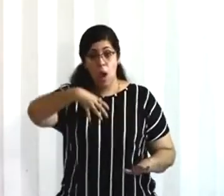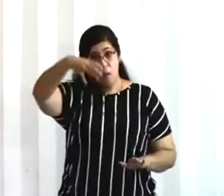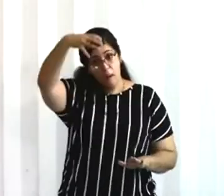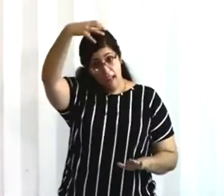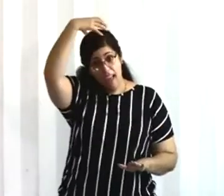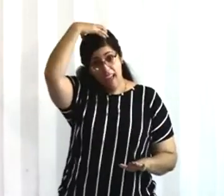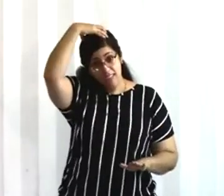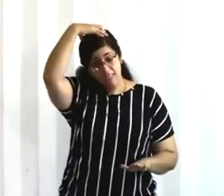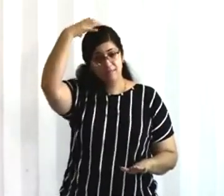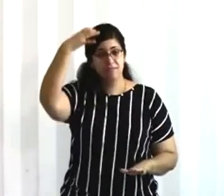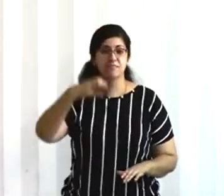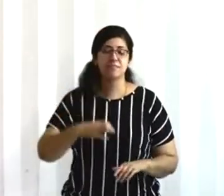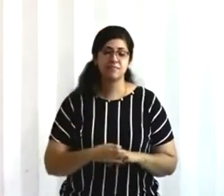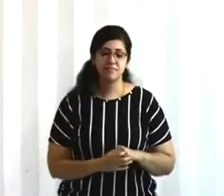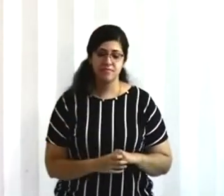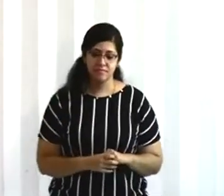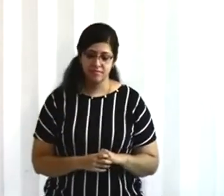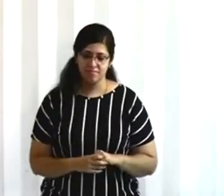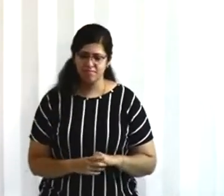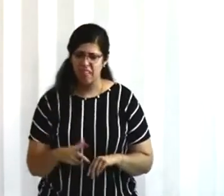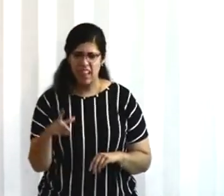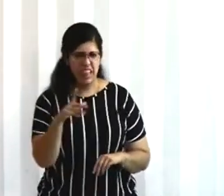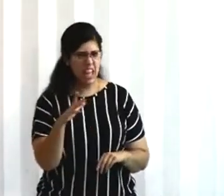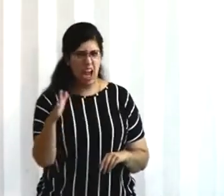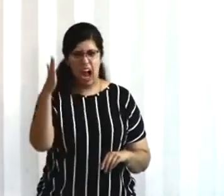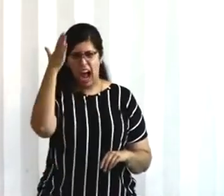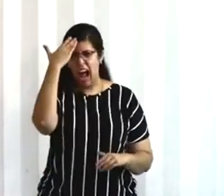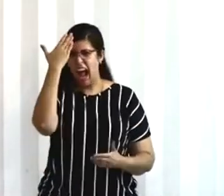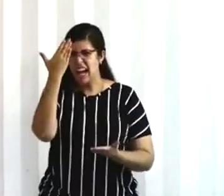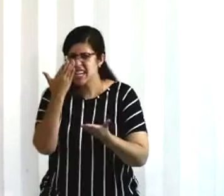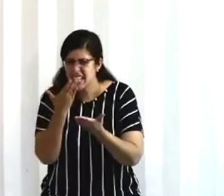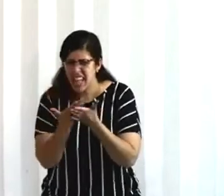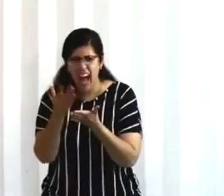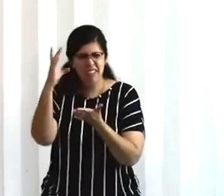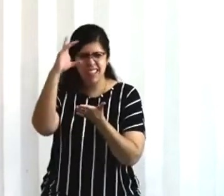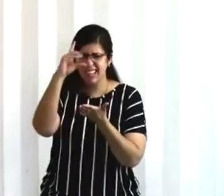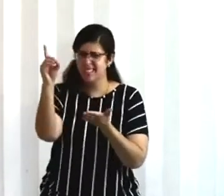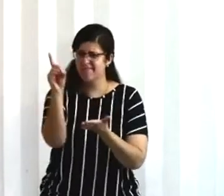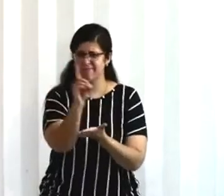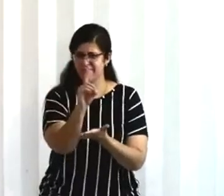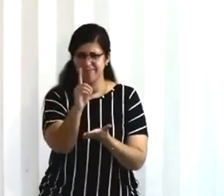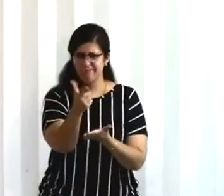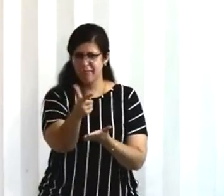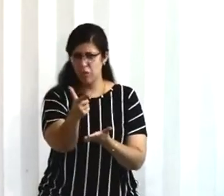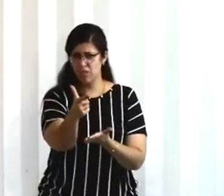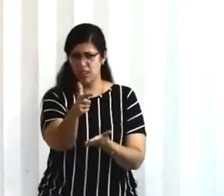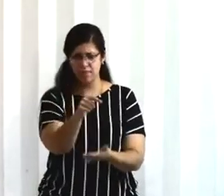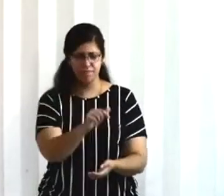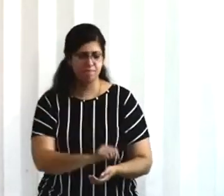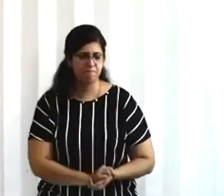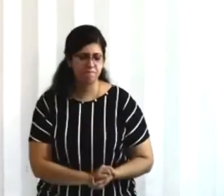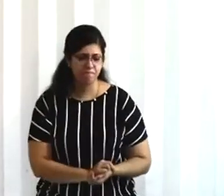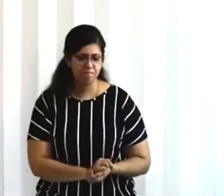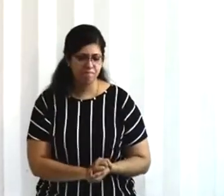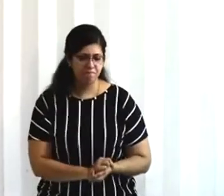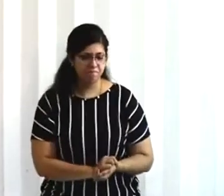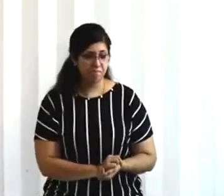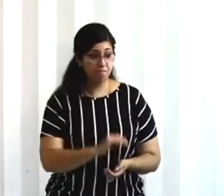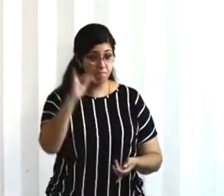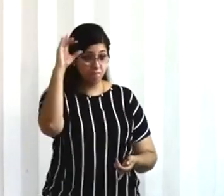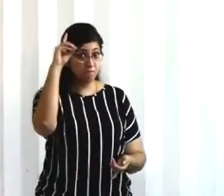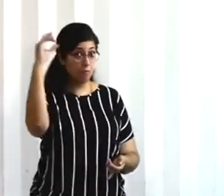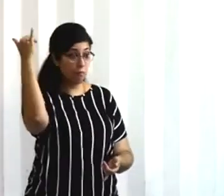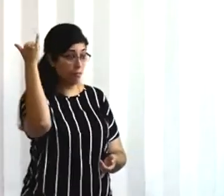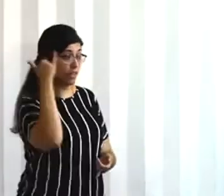não acreditava em Deus, ele não confiava em Deus, e Deus falou para ele: sabe, esse